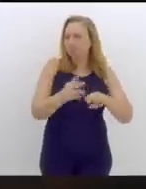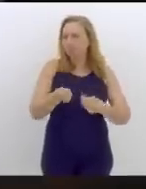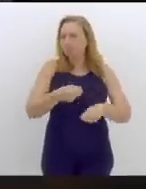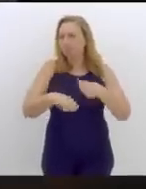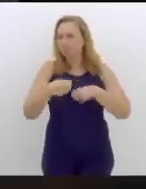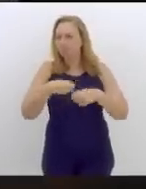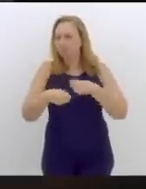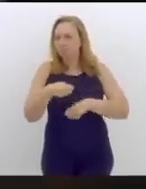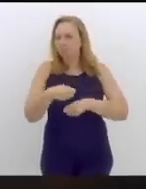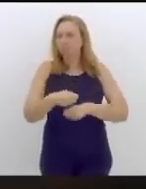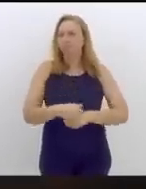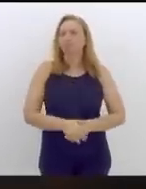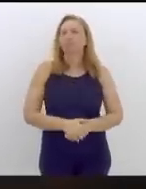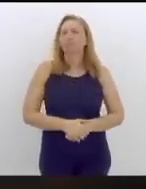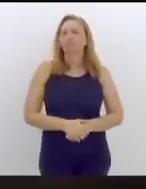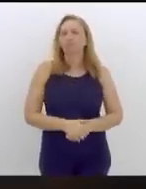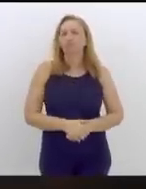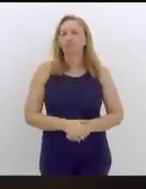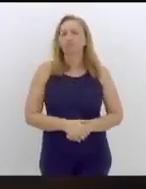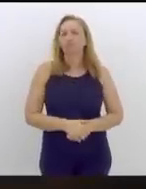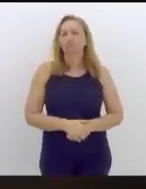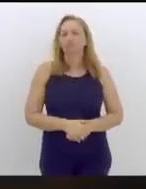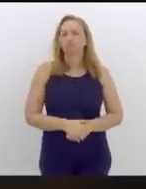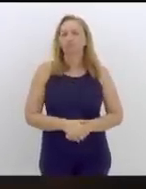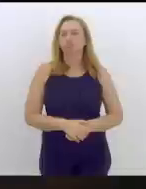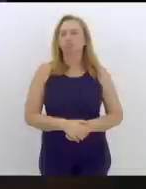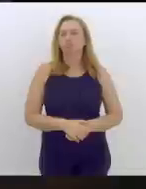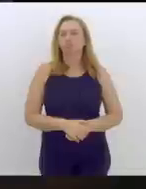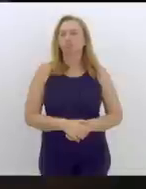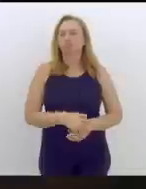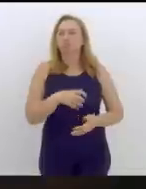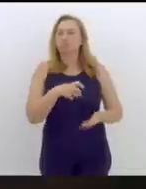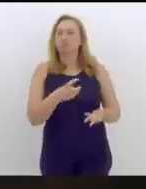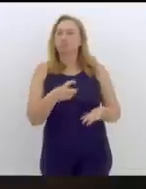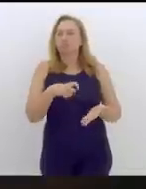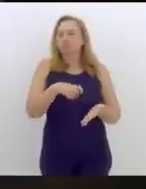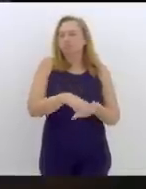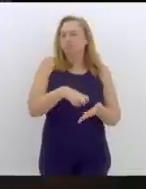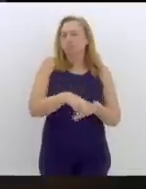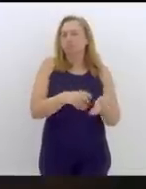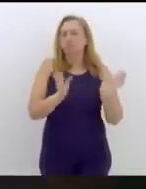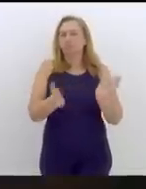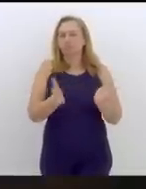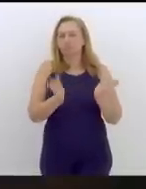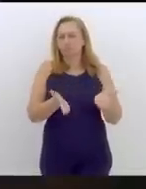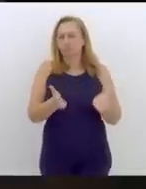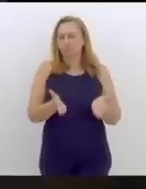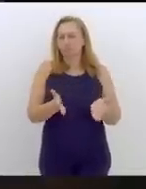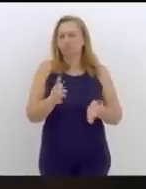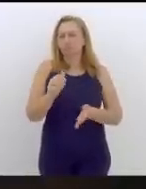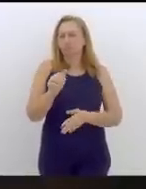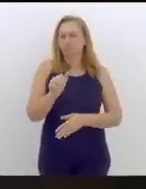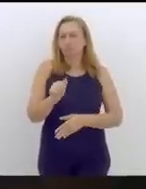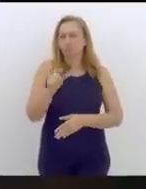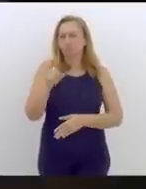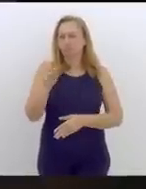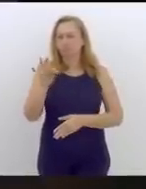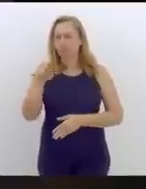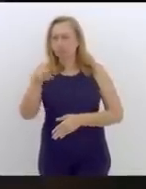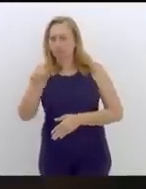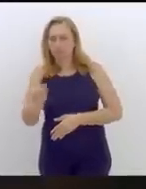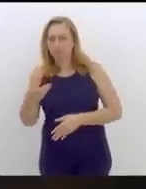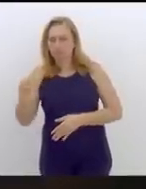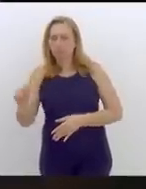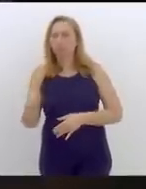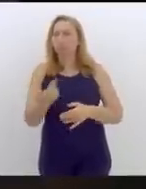entendeu as prisões hoje são advertência e repreensão nós não